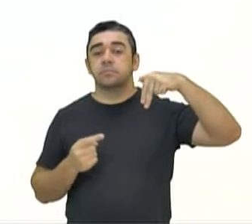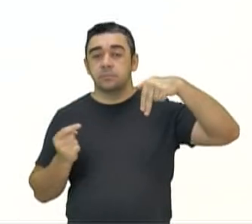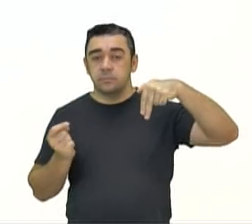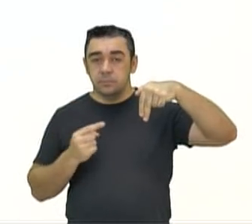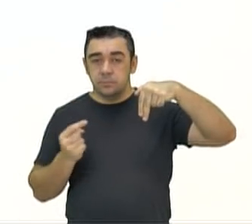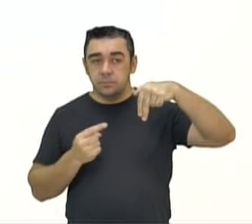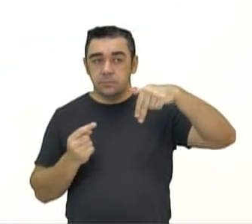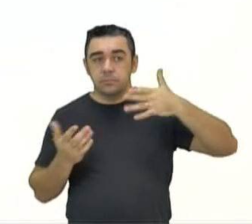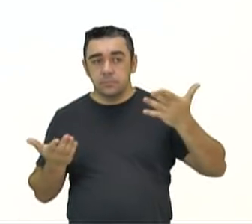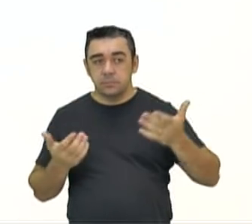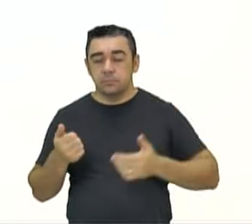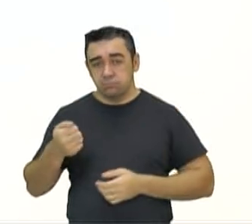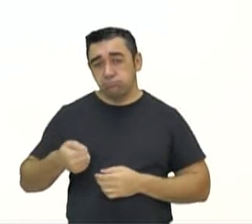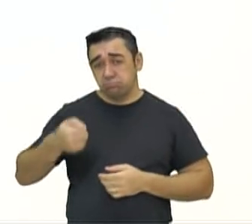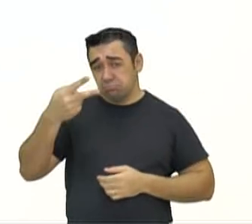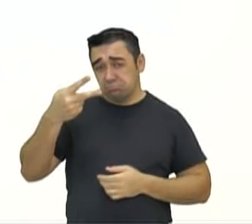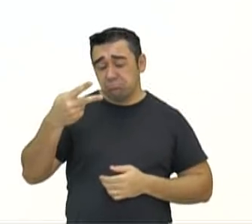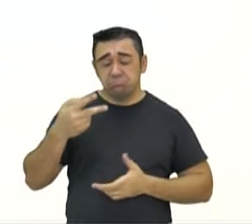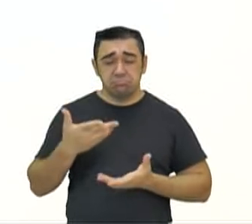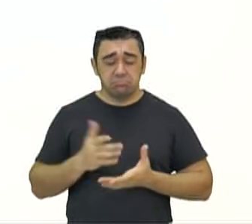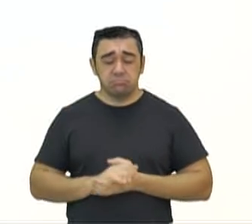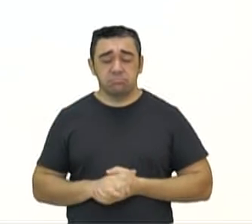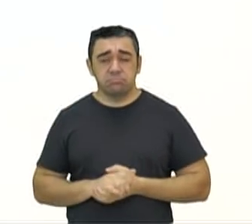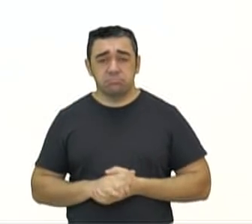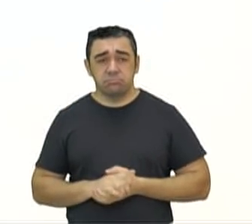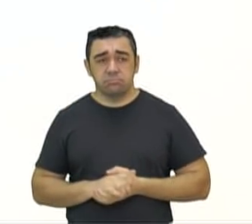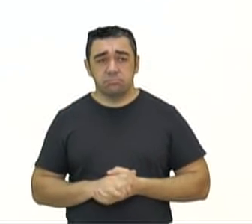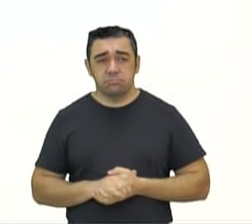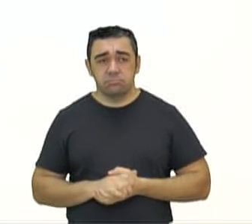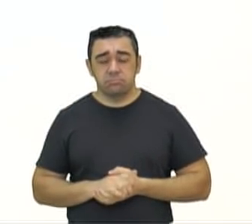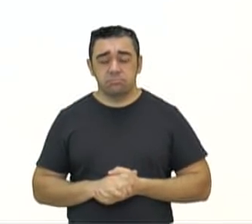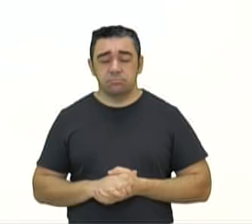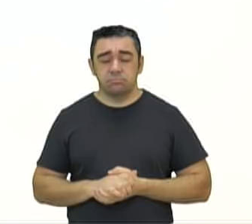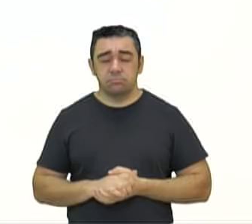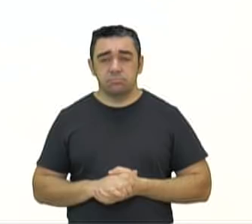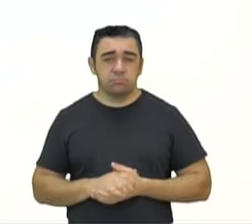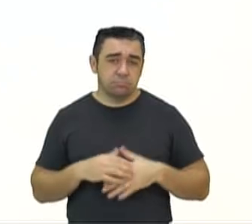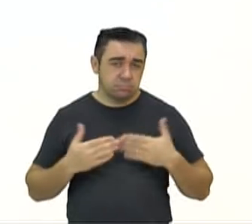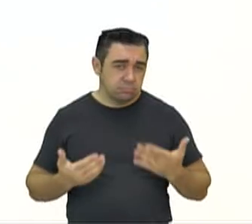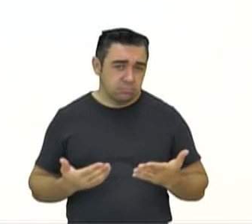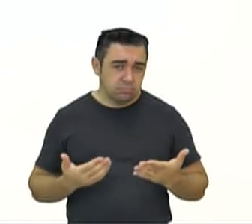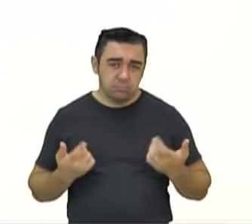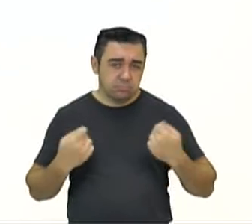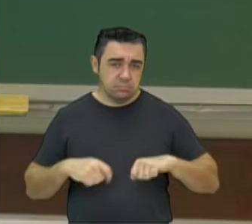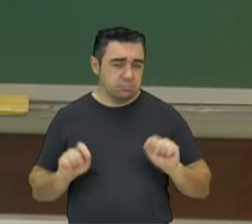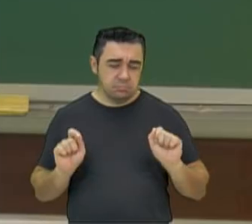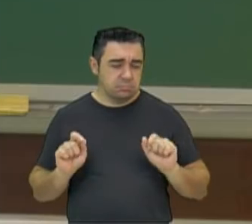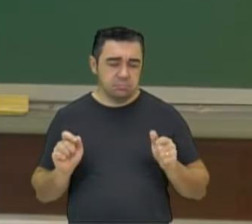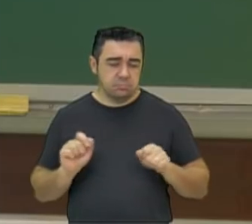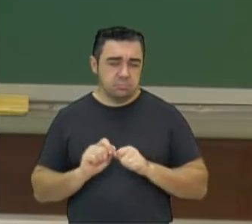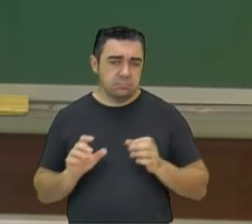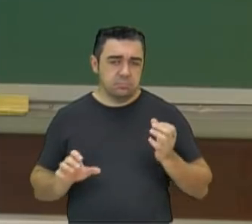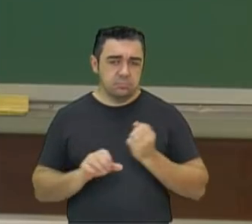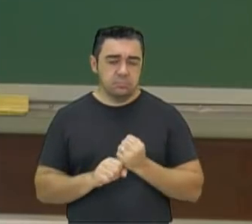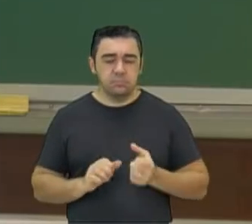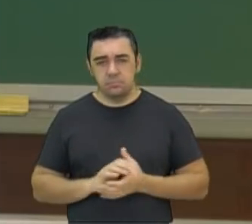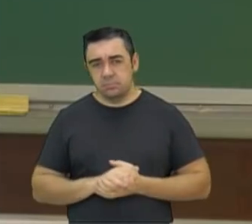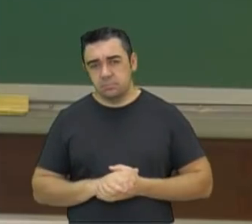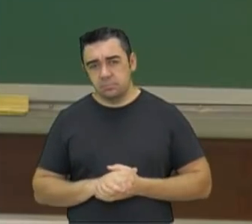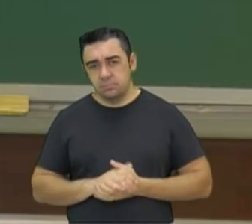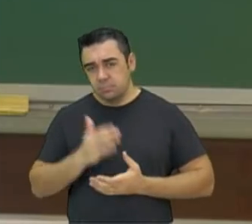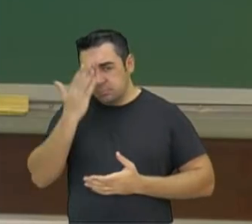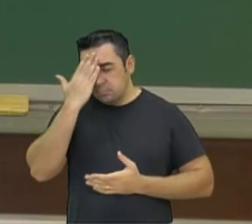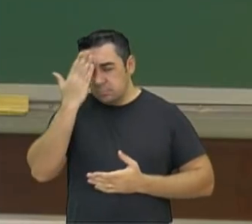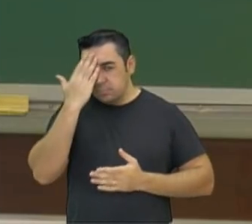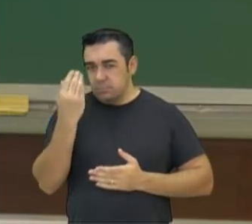vai ser o próprio N. Então, resultou no próprio 12. Então, não precisava nem resolver, né? Era só pôr o